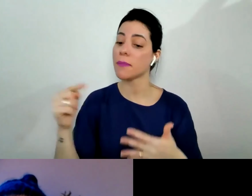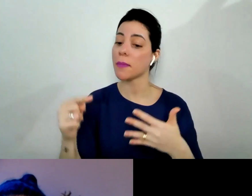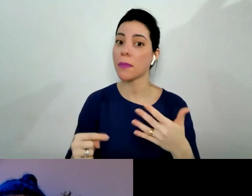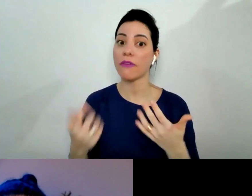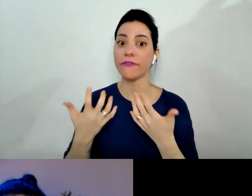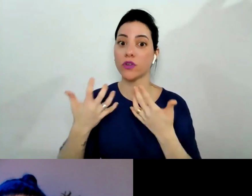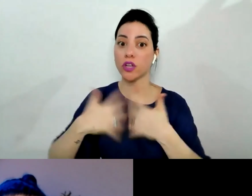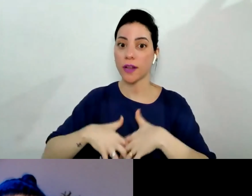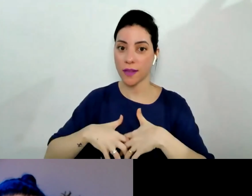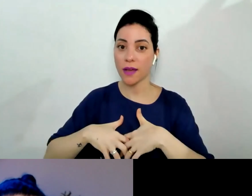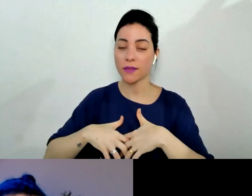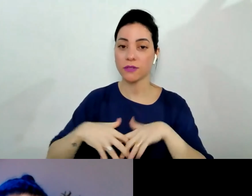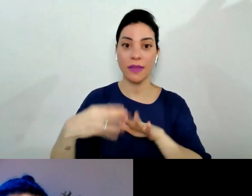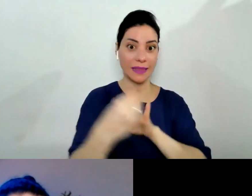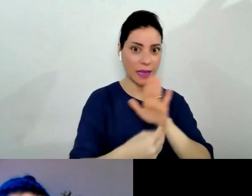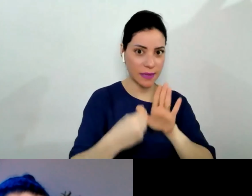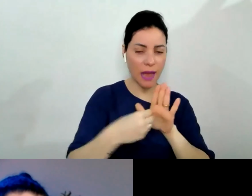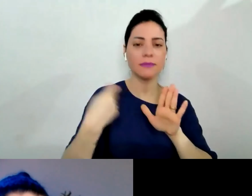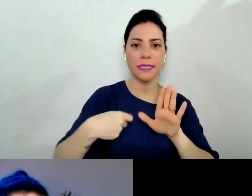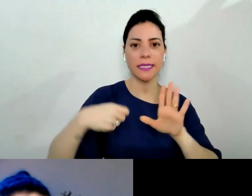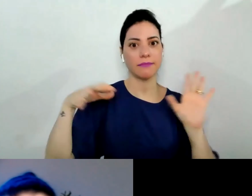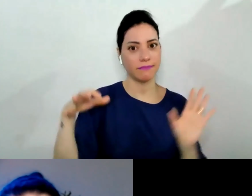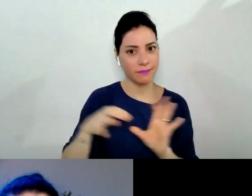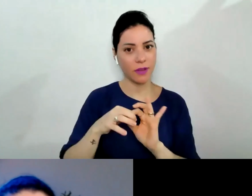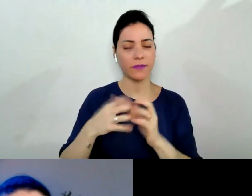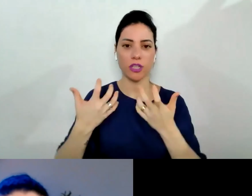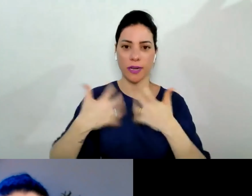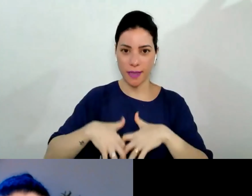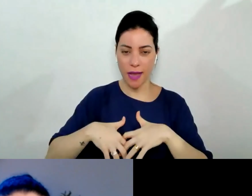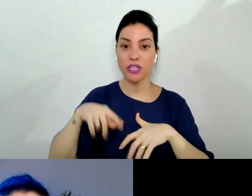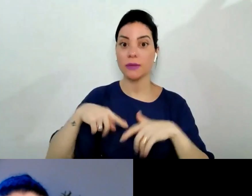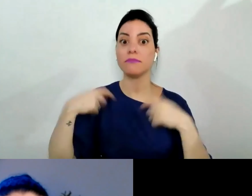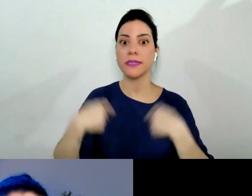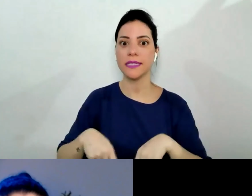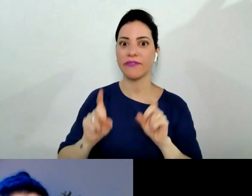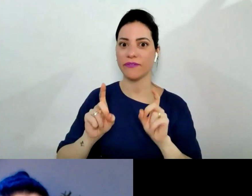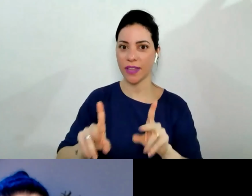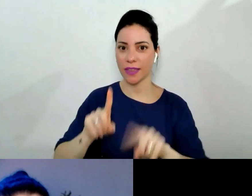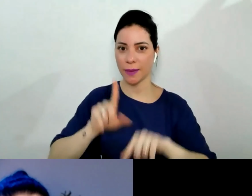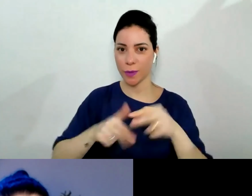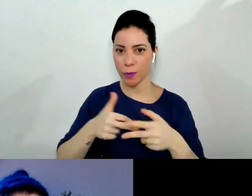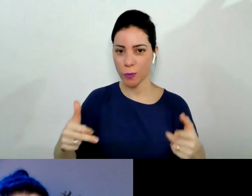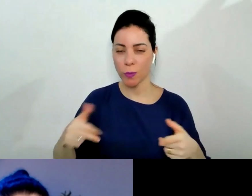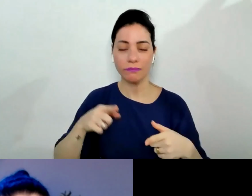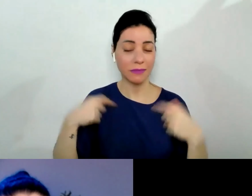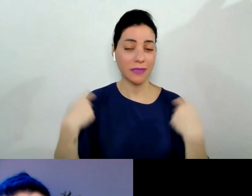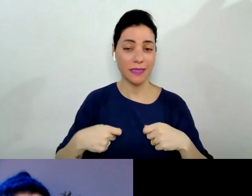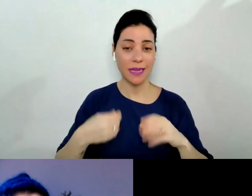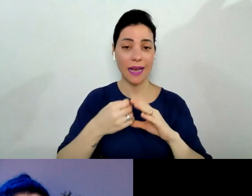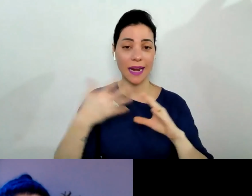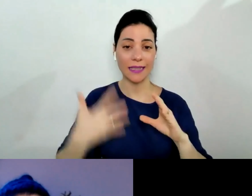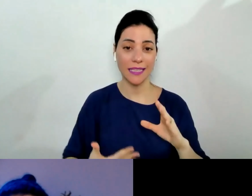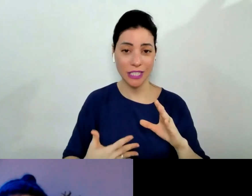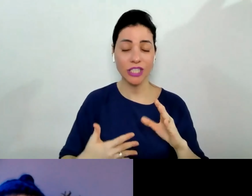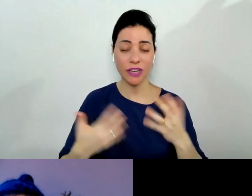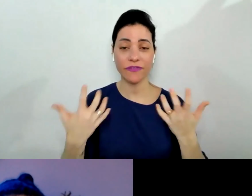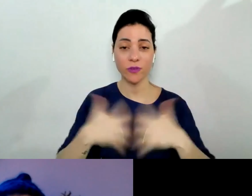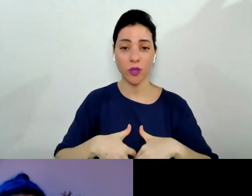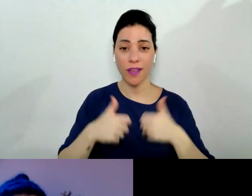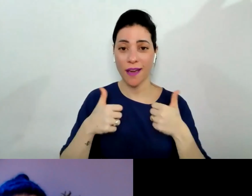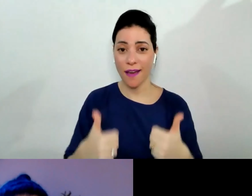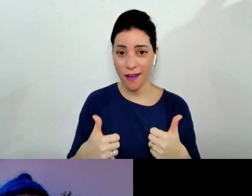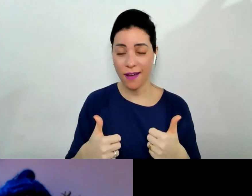design ele tem que ter uma funcionalidade ele tem que vender um produto ele tem que trabalhar com essas características funcionais